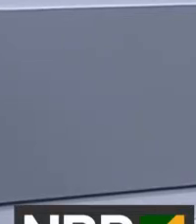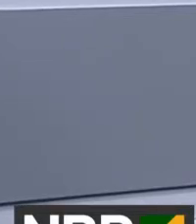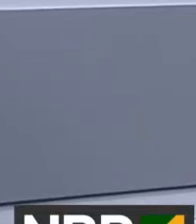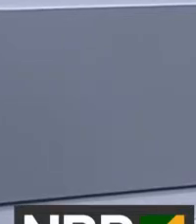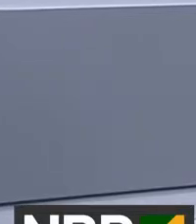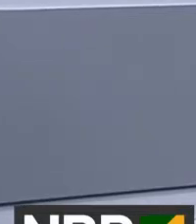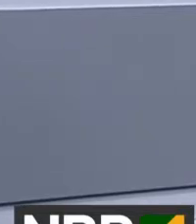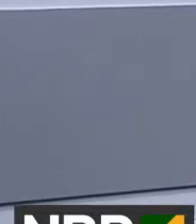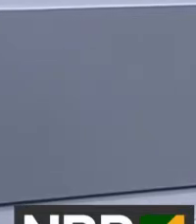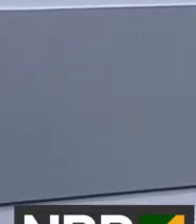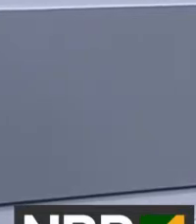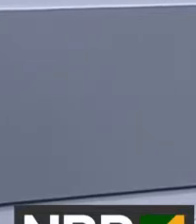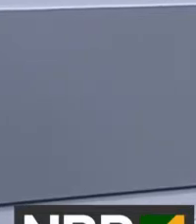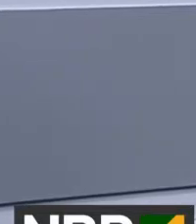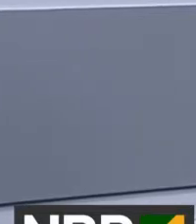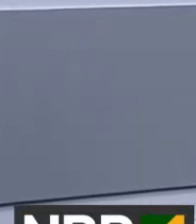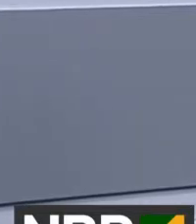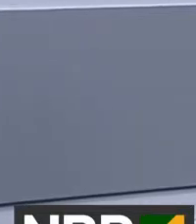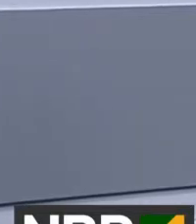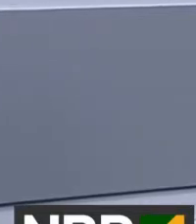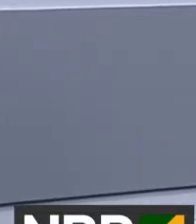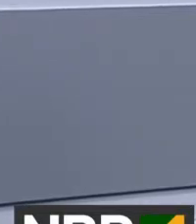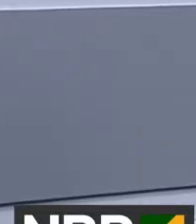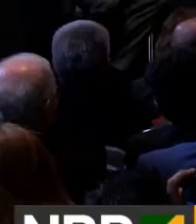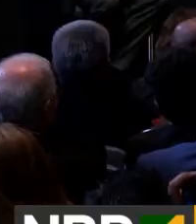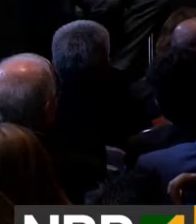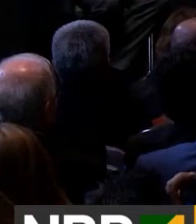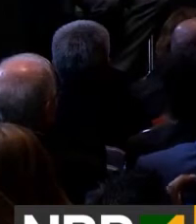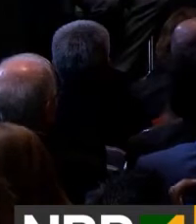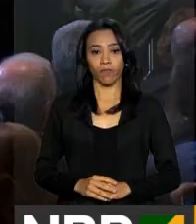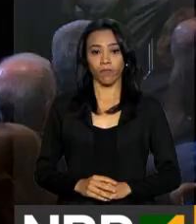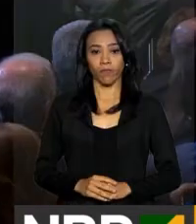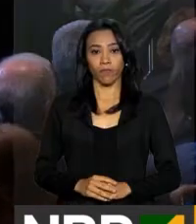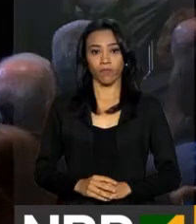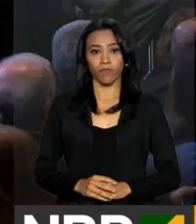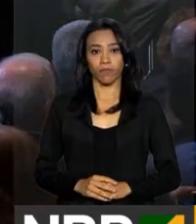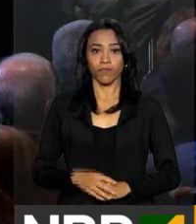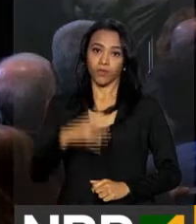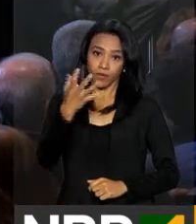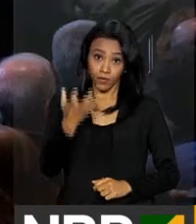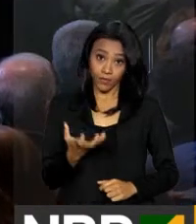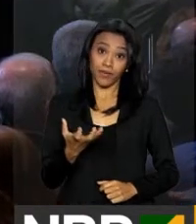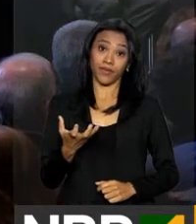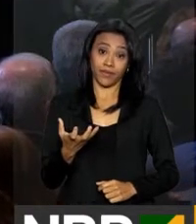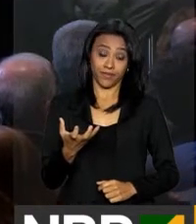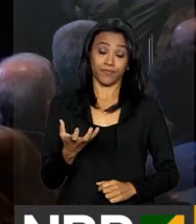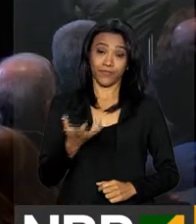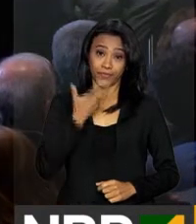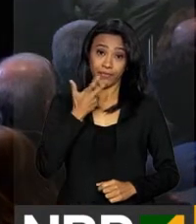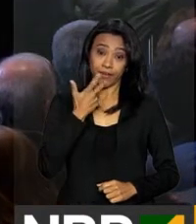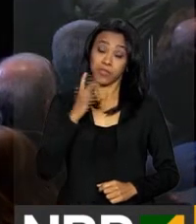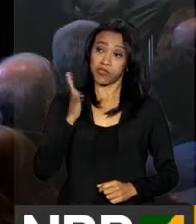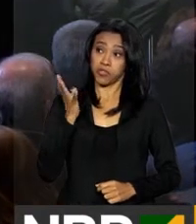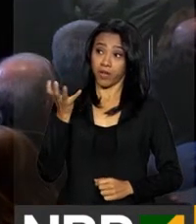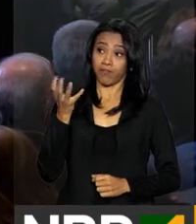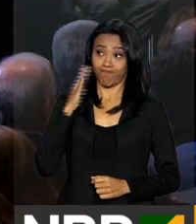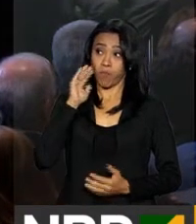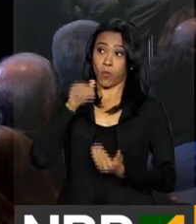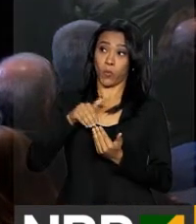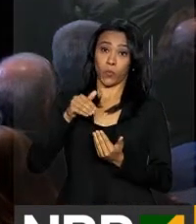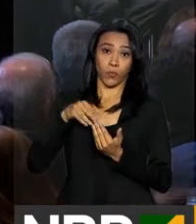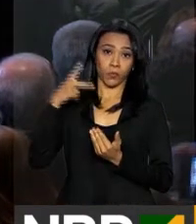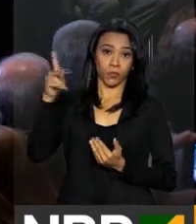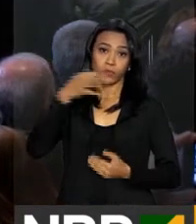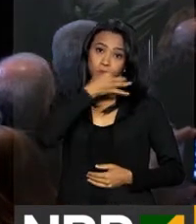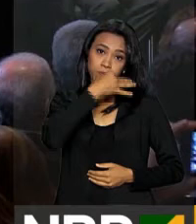país. Veja como foi a participação do presidente. Eu quero dizer que já acolho uma de suas sugestões, ou seja,